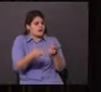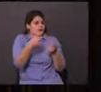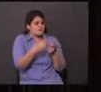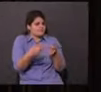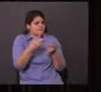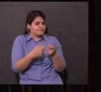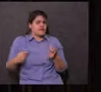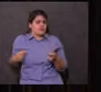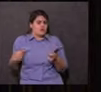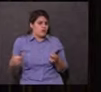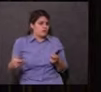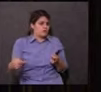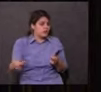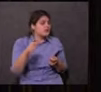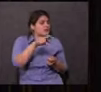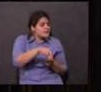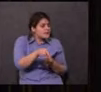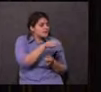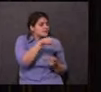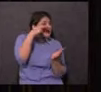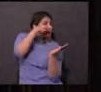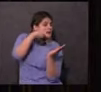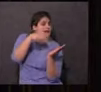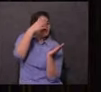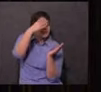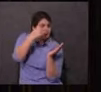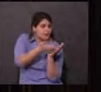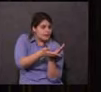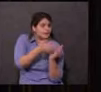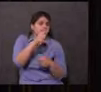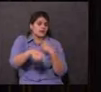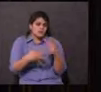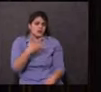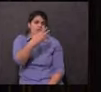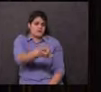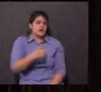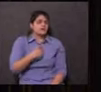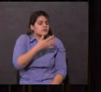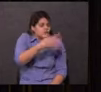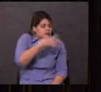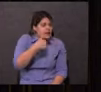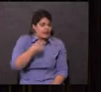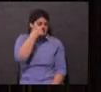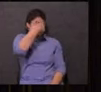os dias e que aprendam a ler. Depois direi quem sou e o que quero.